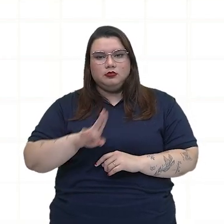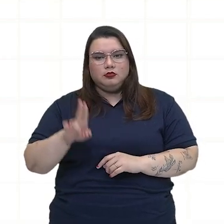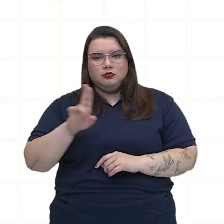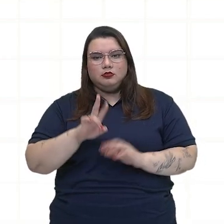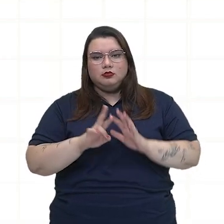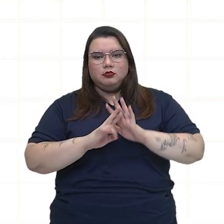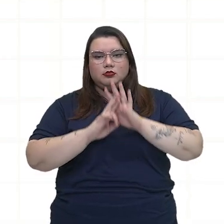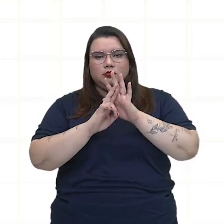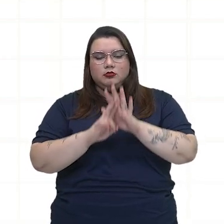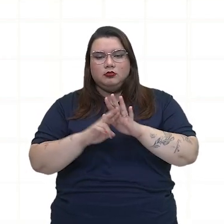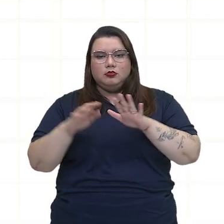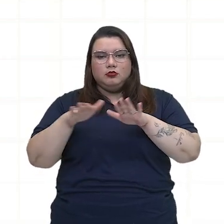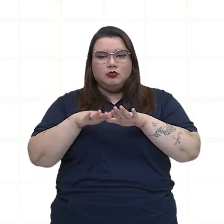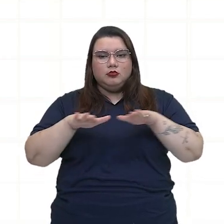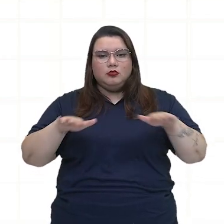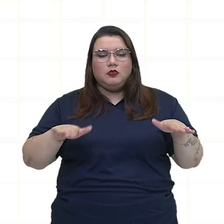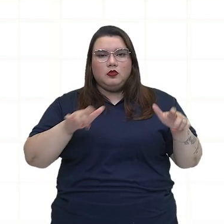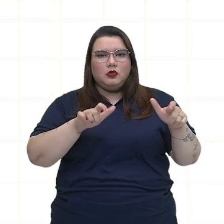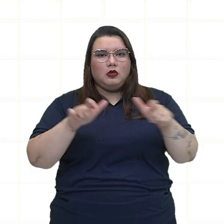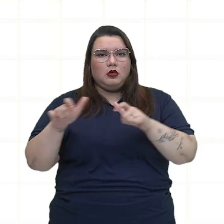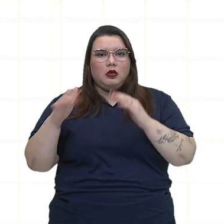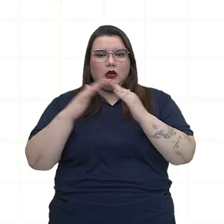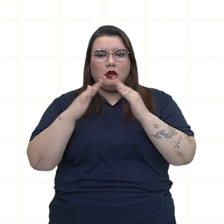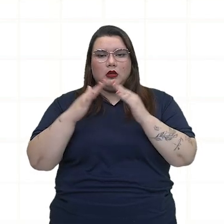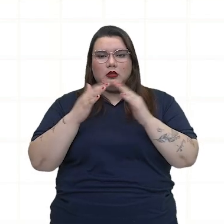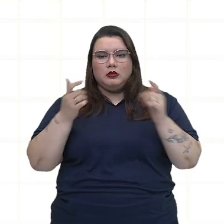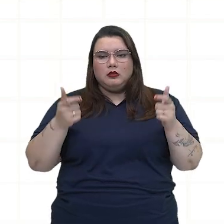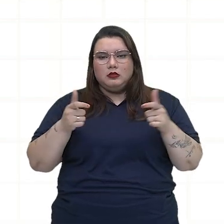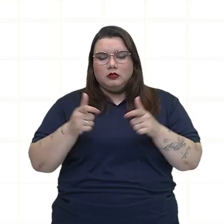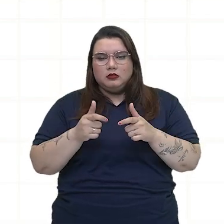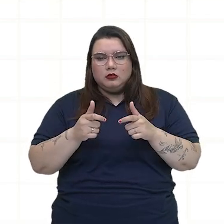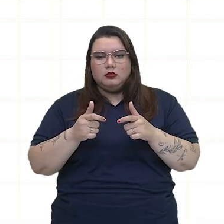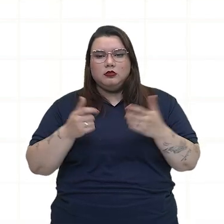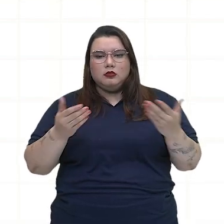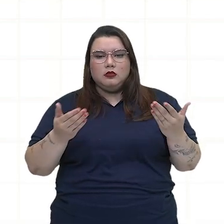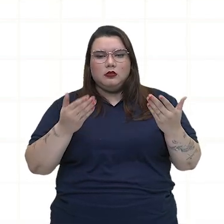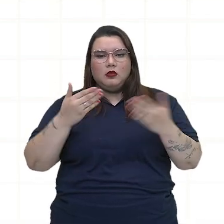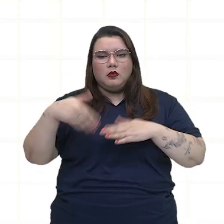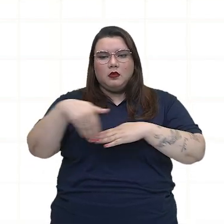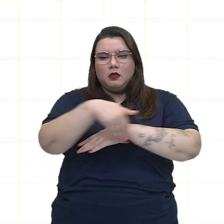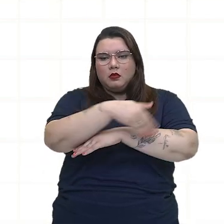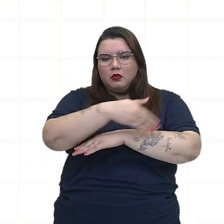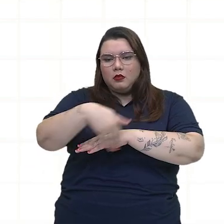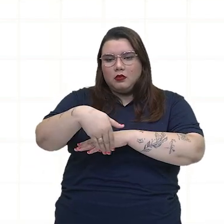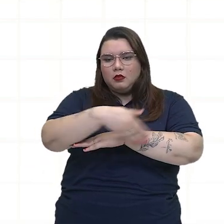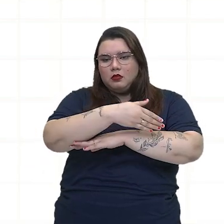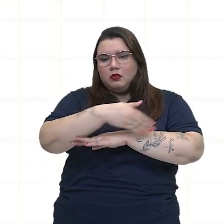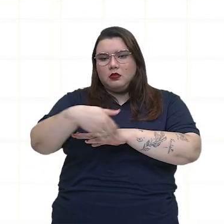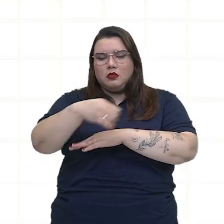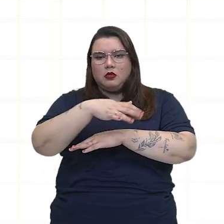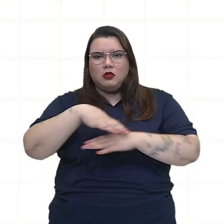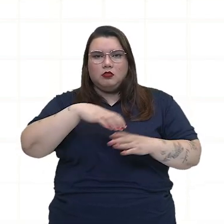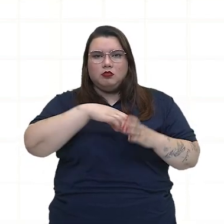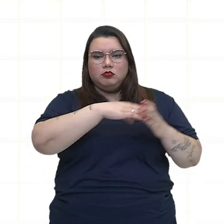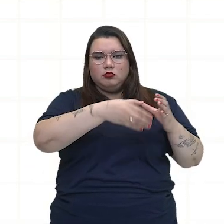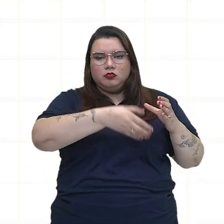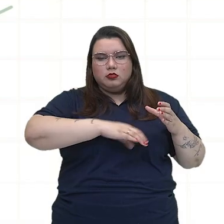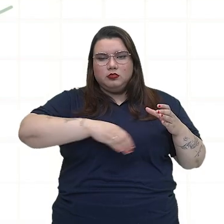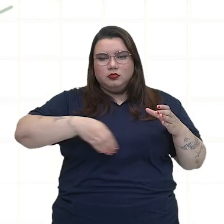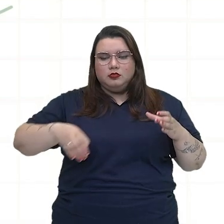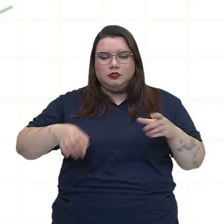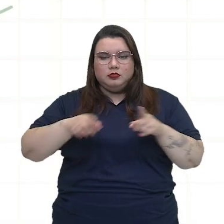representar plantas de pequenos lotes, ruas, redes de água e